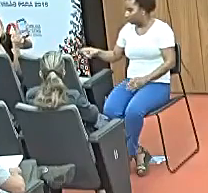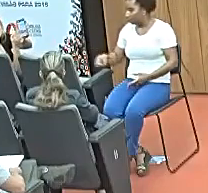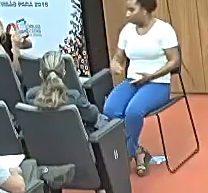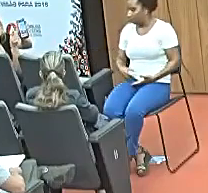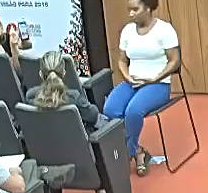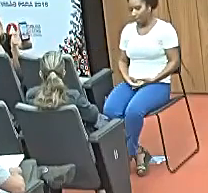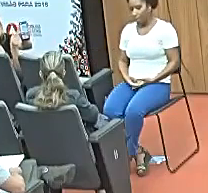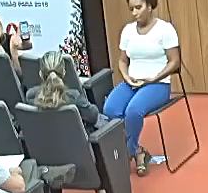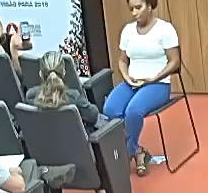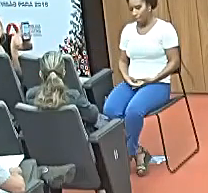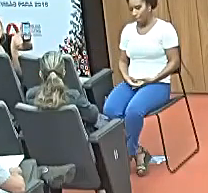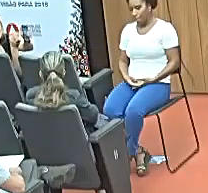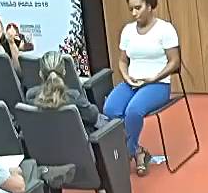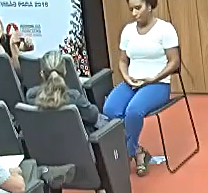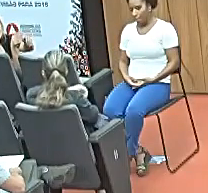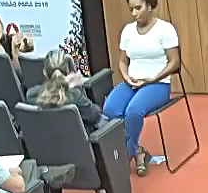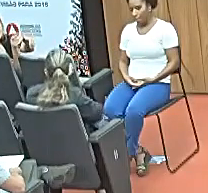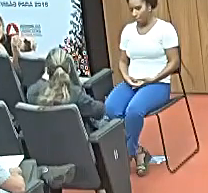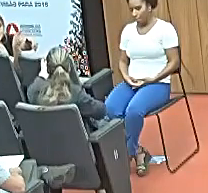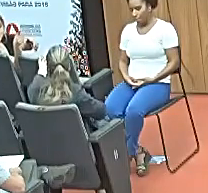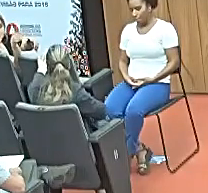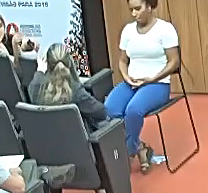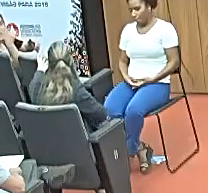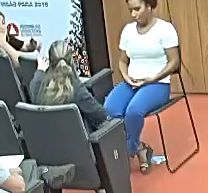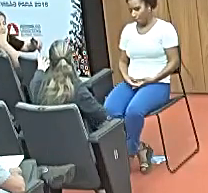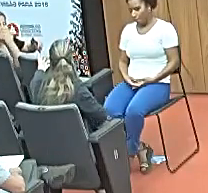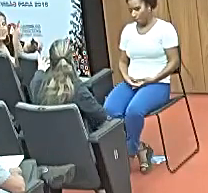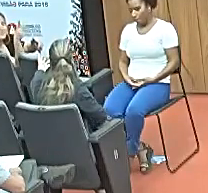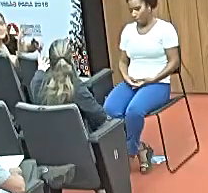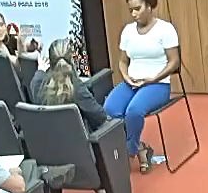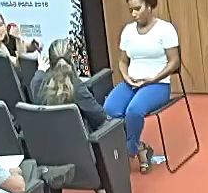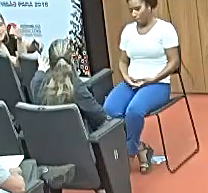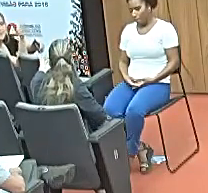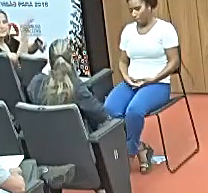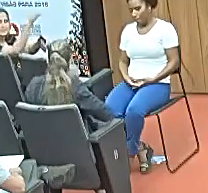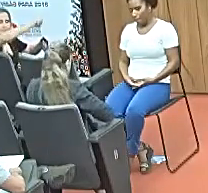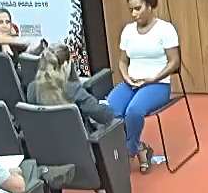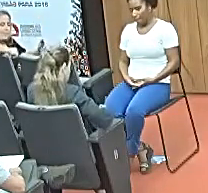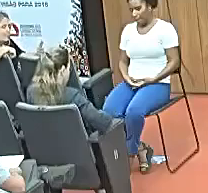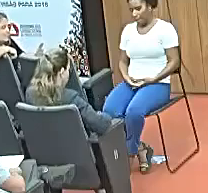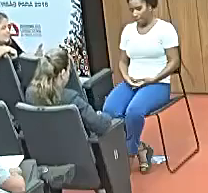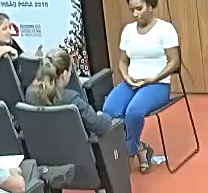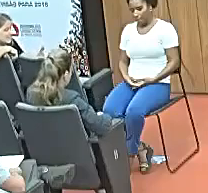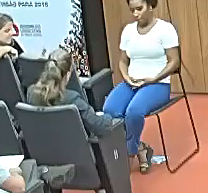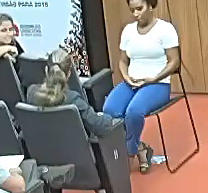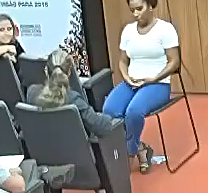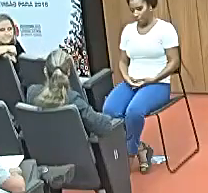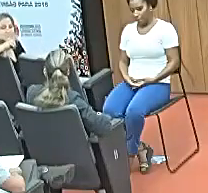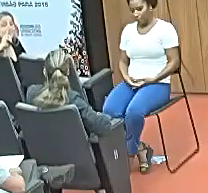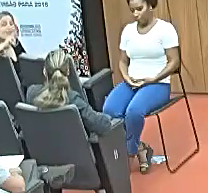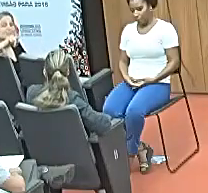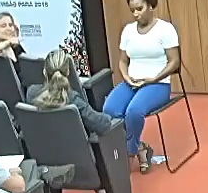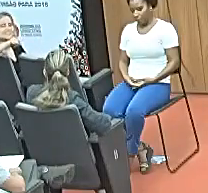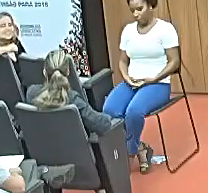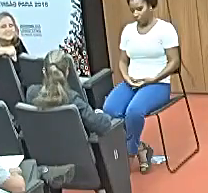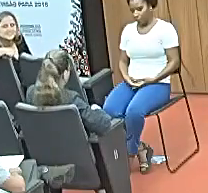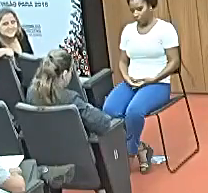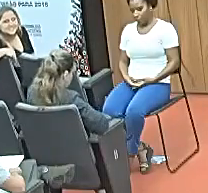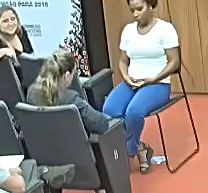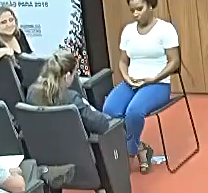ainda no tema saúde e proteção social nuno isso o tema assistência social e segurança alimentar